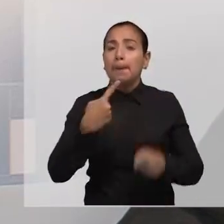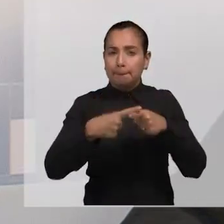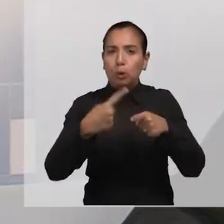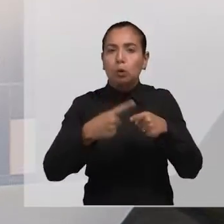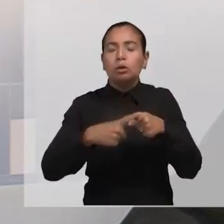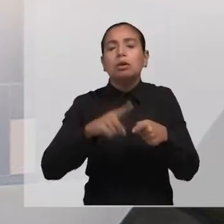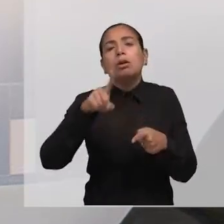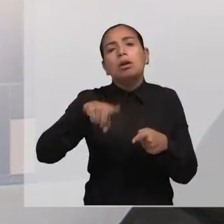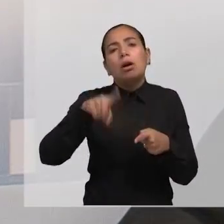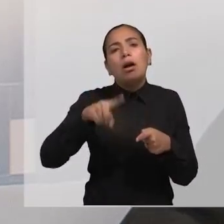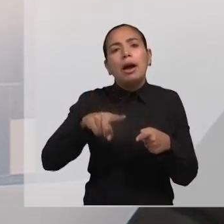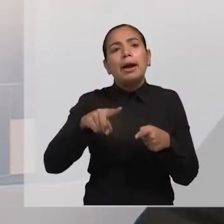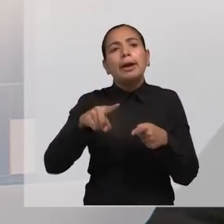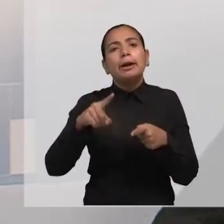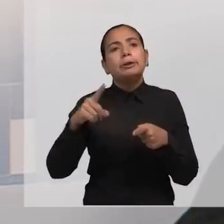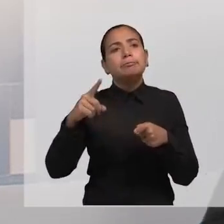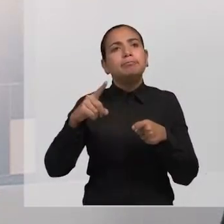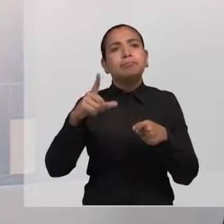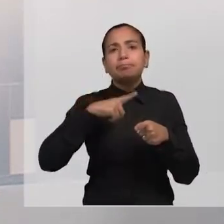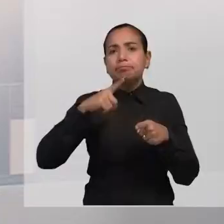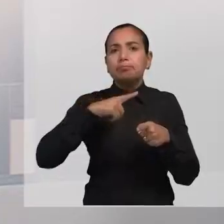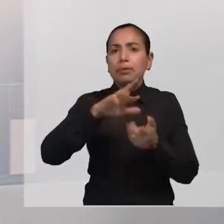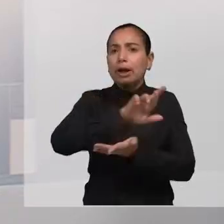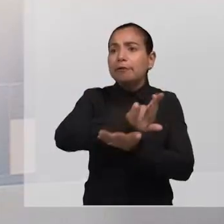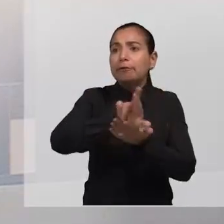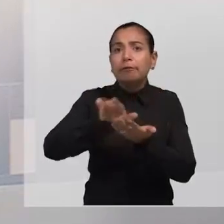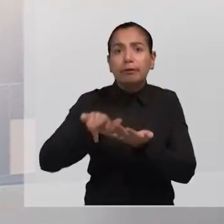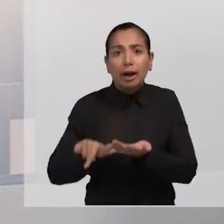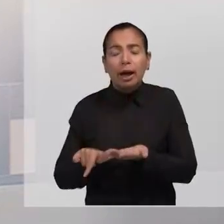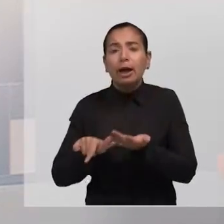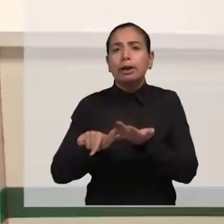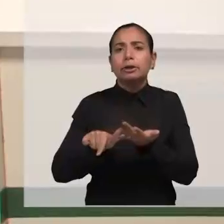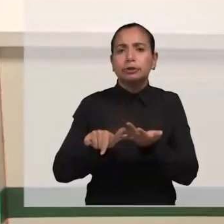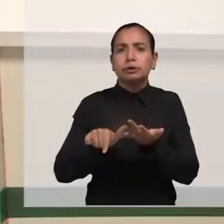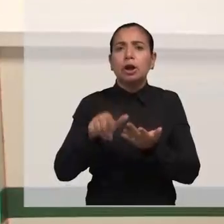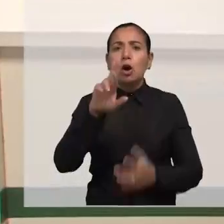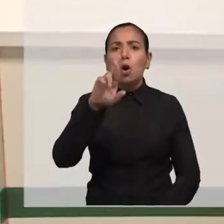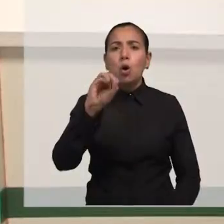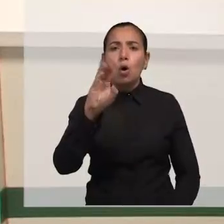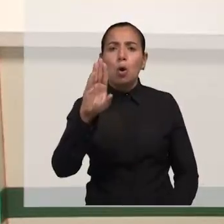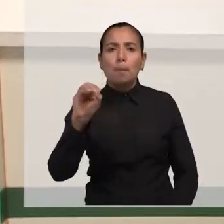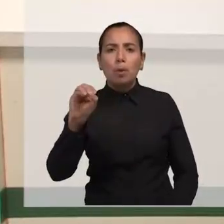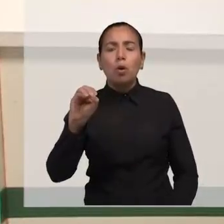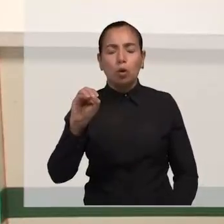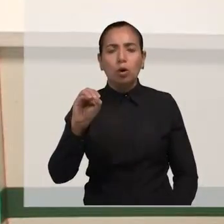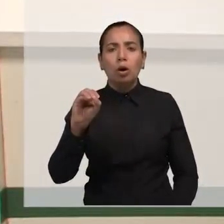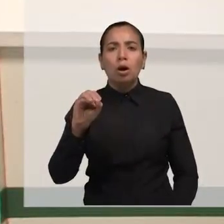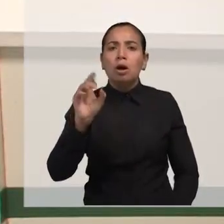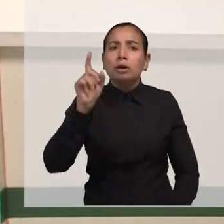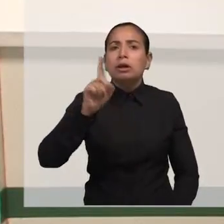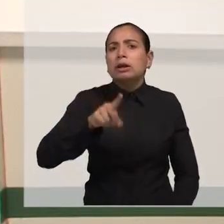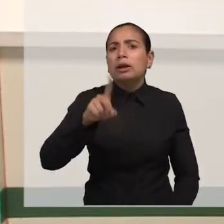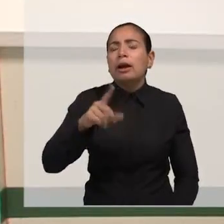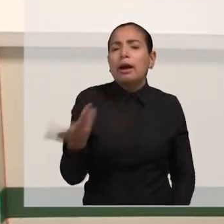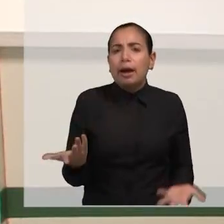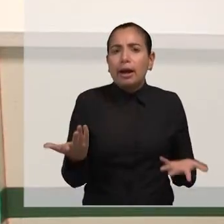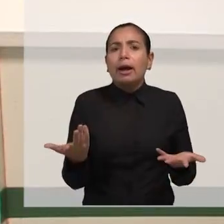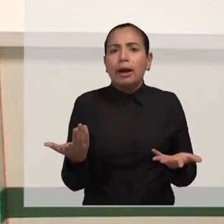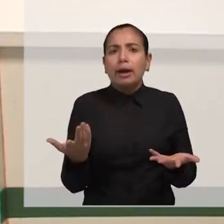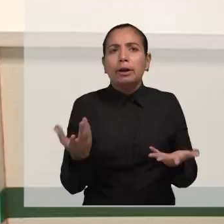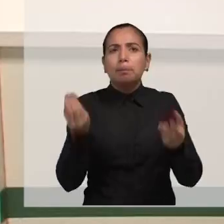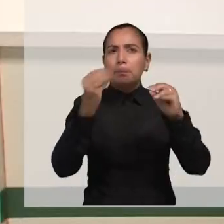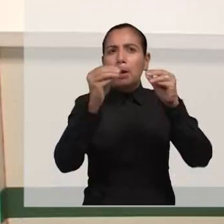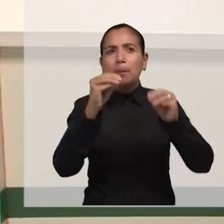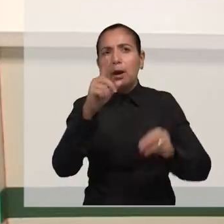uma rede, ela se alimenta de os colaboradores, né? os robôs. Mas São tem os os colaboradores, são- as páginas foram lógico, tiradas dos são-